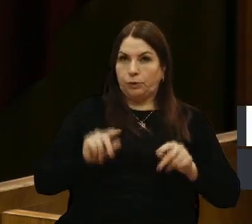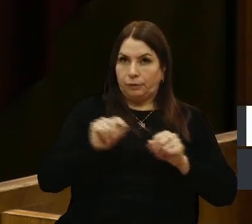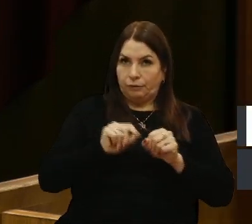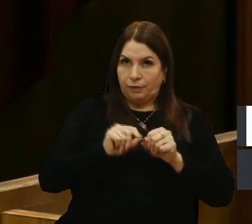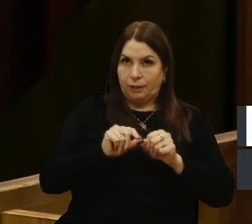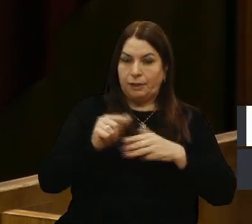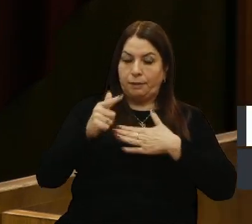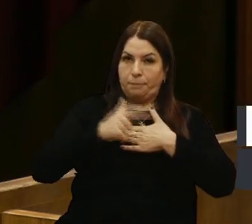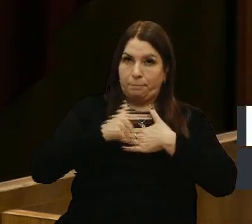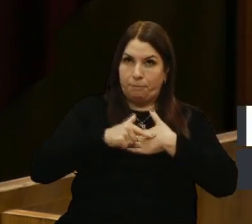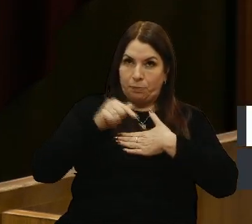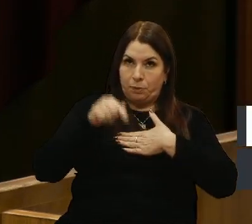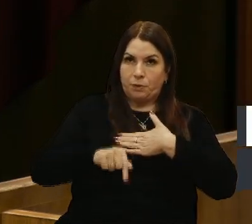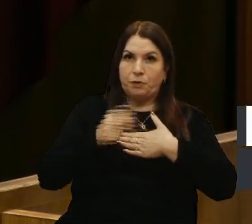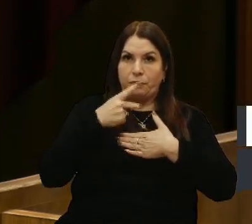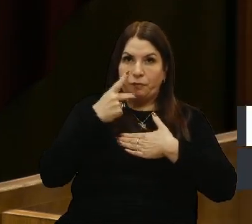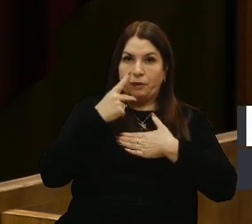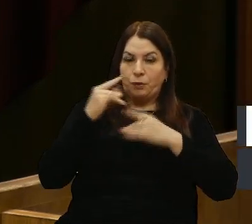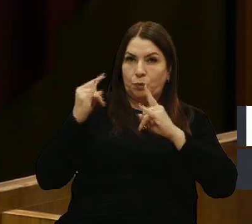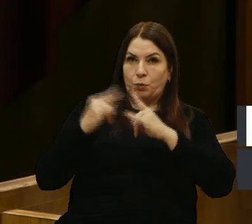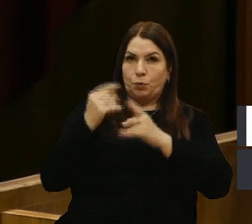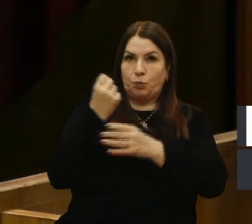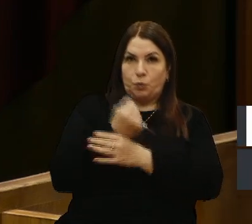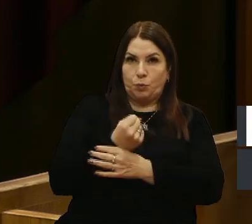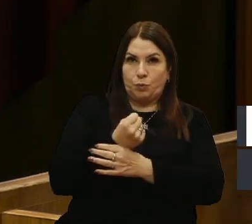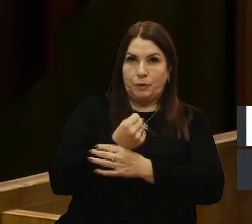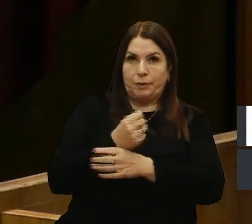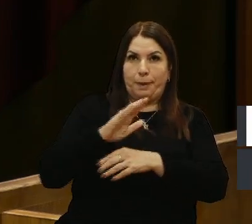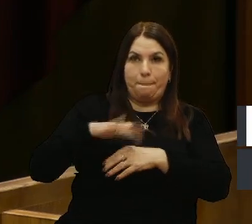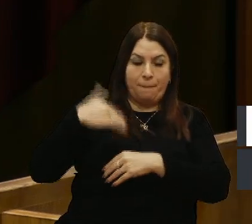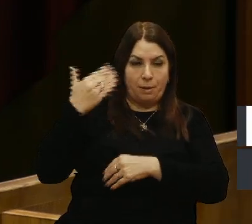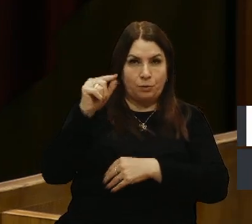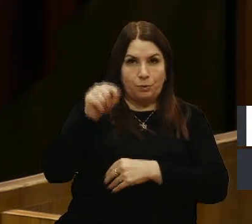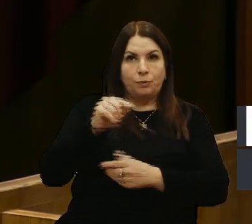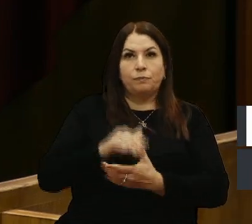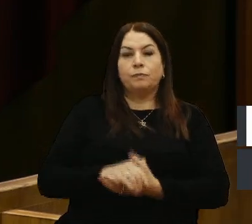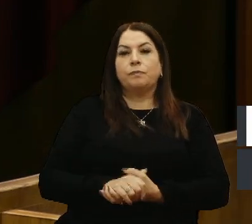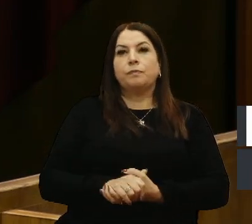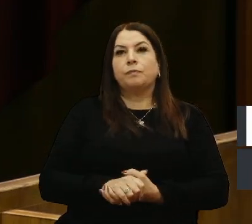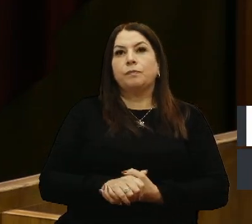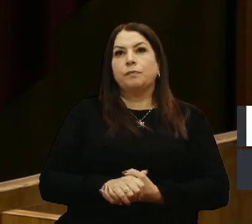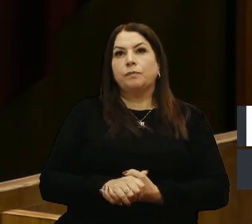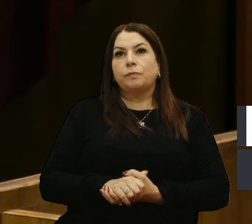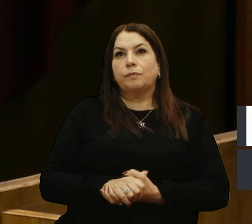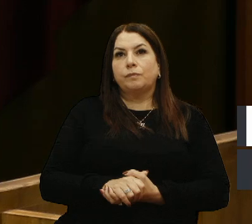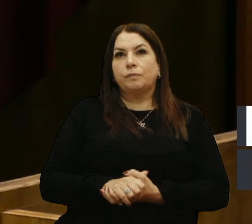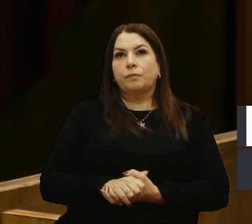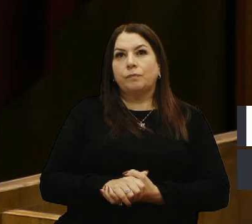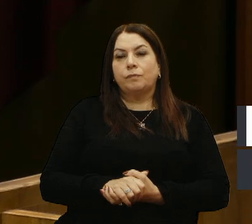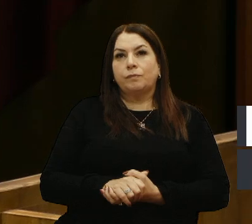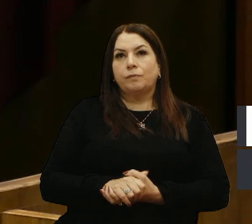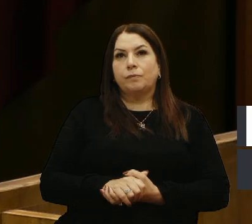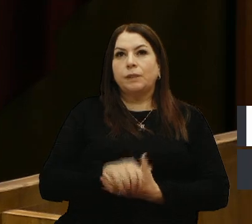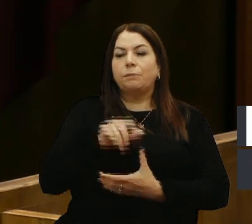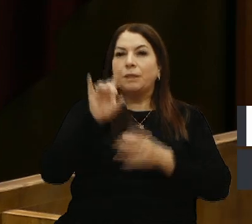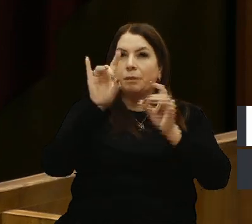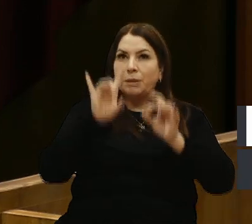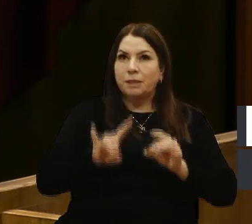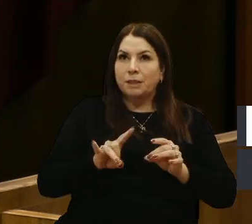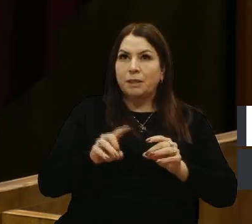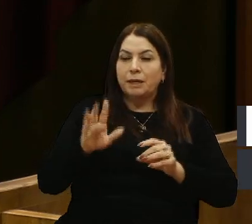fizer a sua parte, e aqui eu digo que os órgãos de segurança fazem até mais do que isso, Mas, em especial,